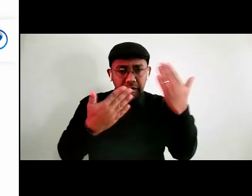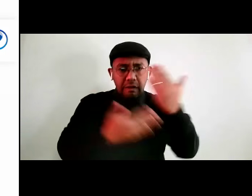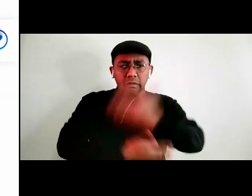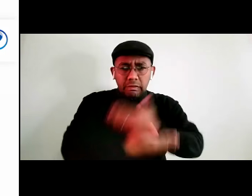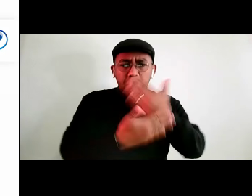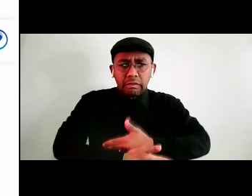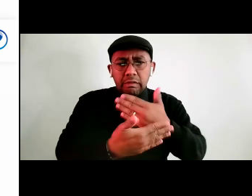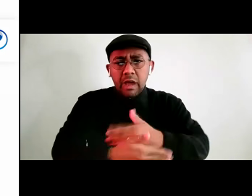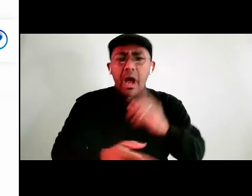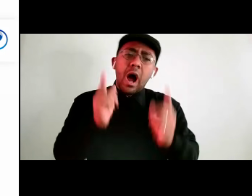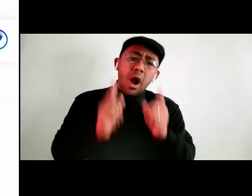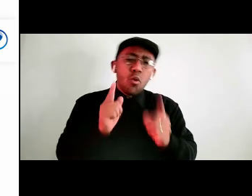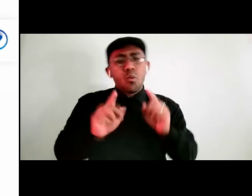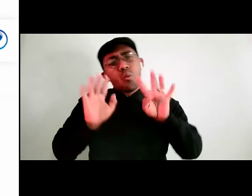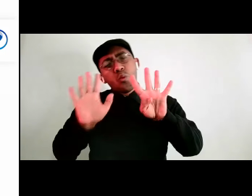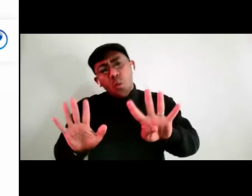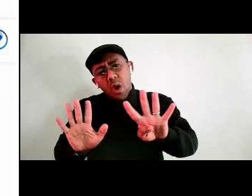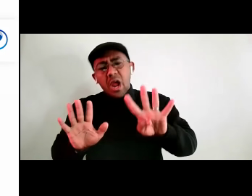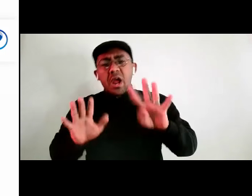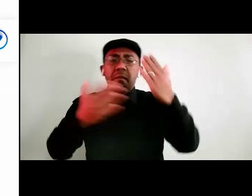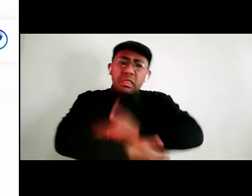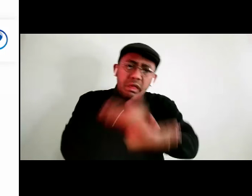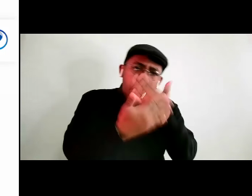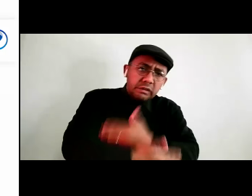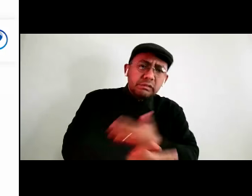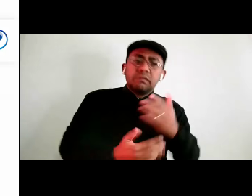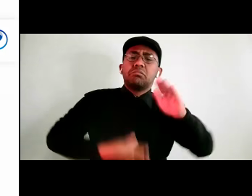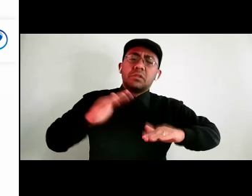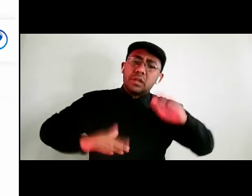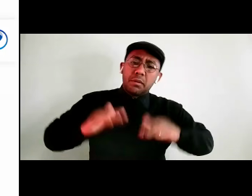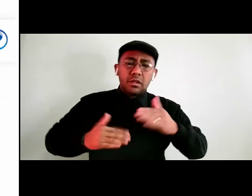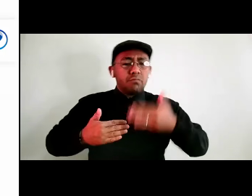intervalo serial de 9,8 dias. Novamente,